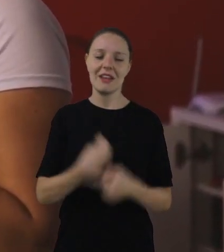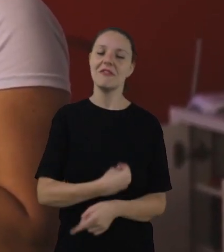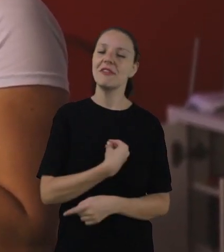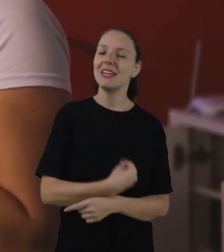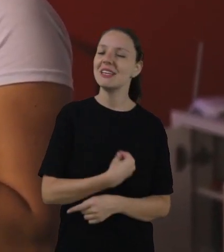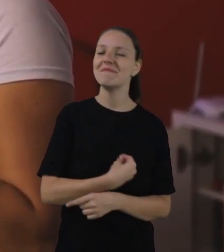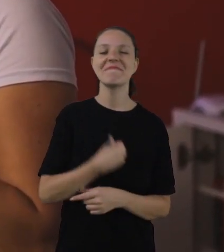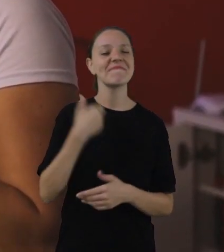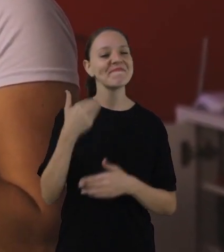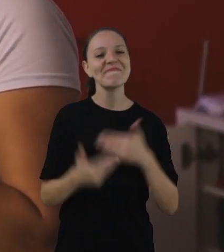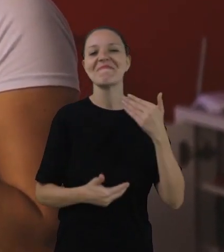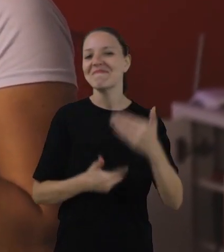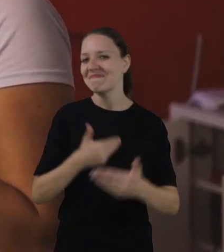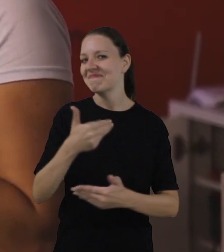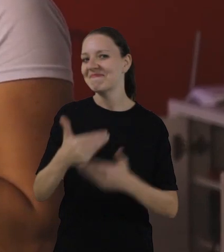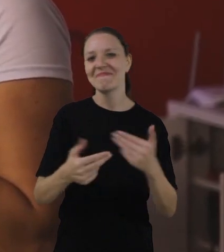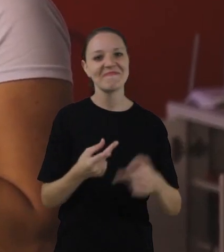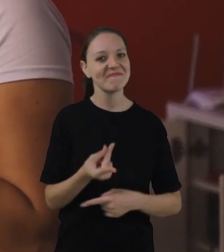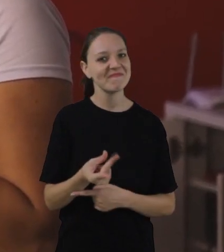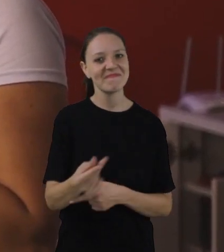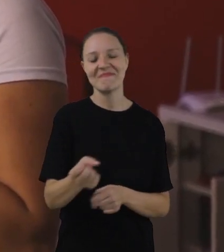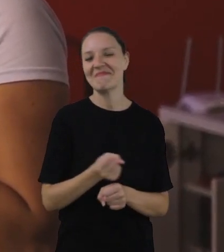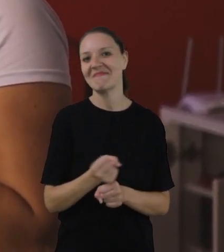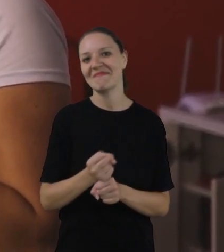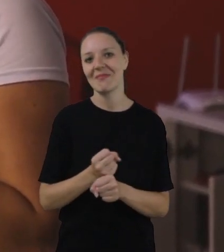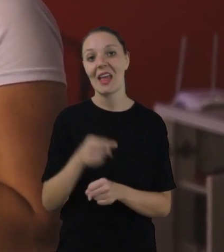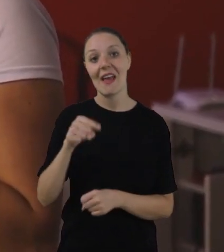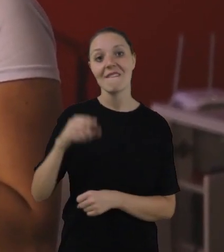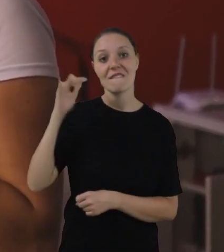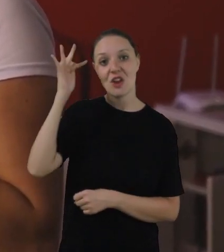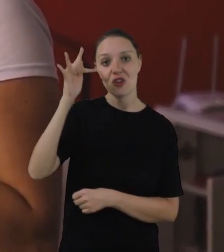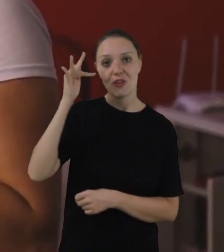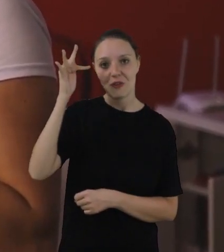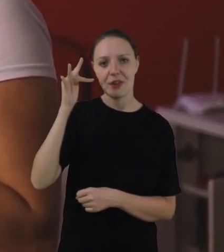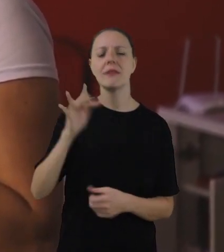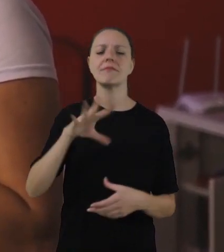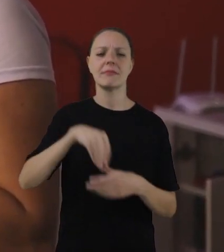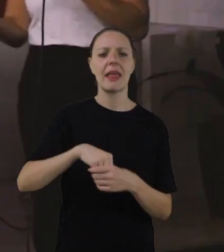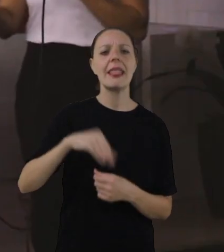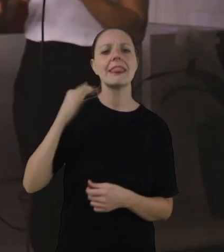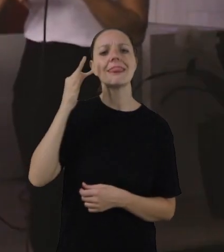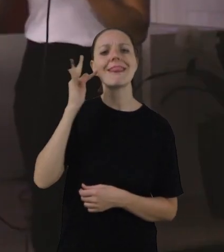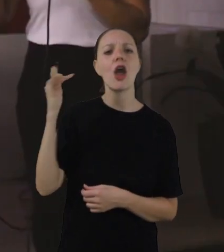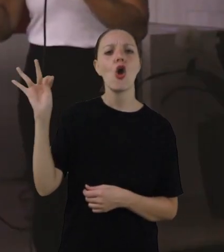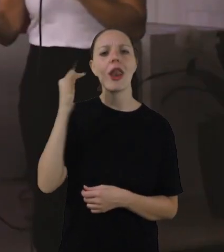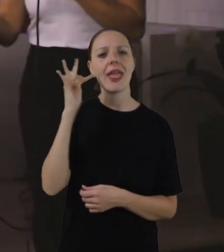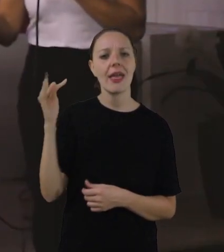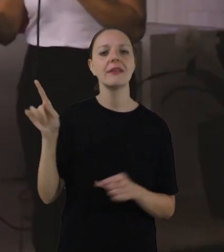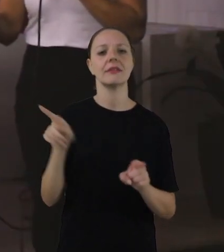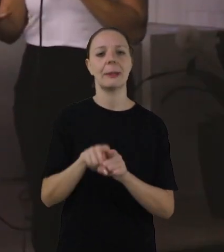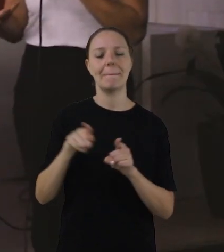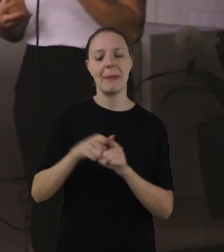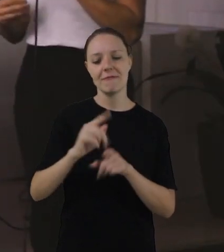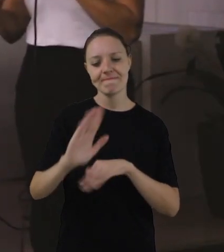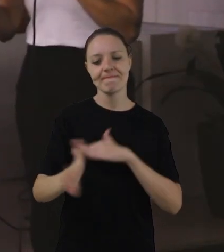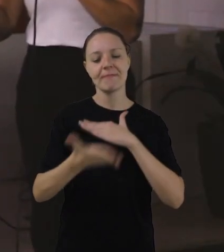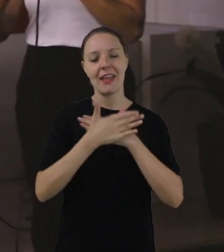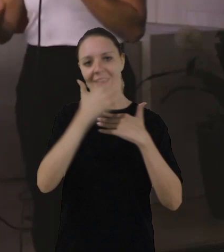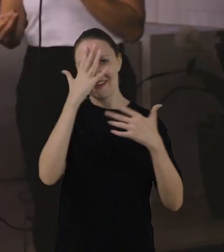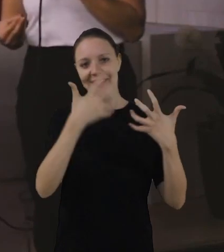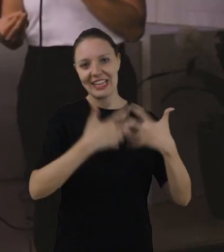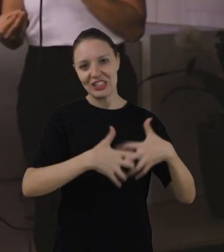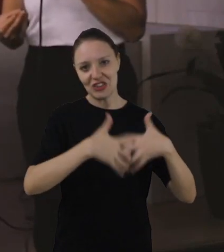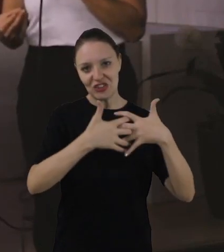quando a gente vive dentro do nosso Ikigai. Então, é uma filosofia também, é uma teoria que a gente tem trazido